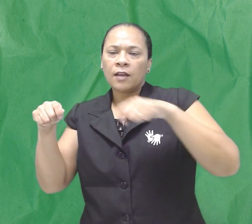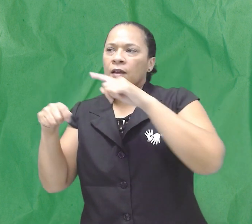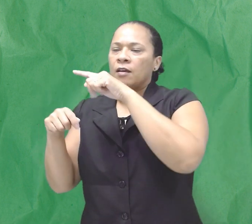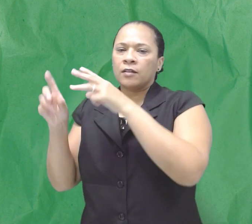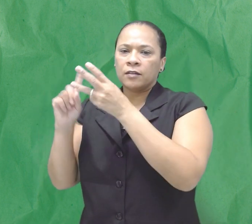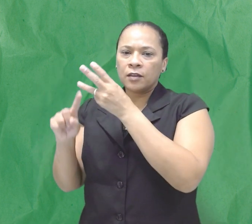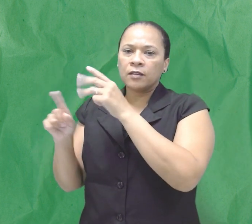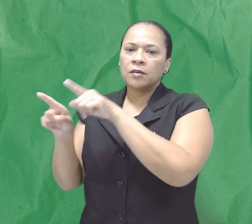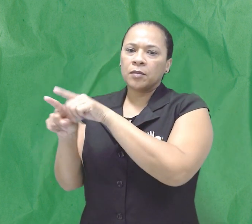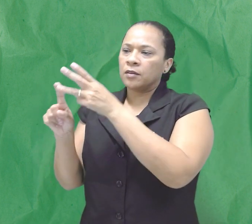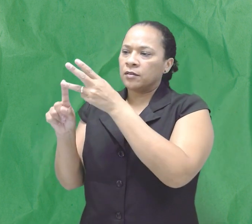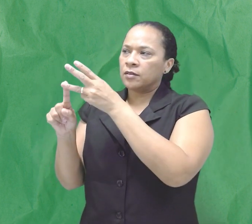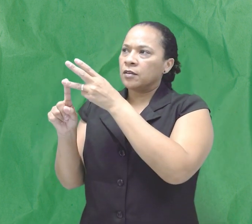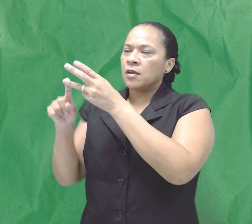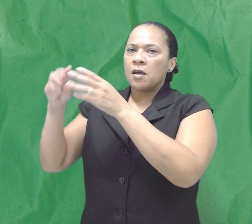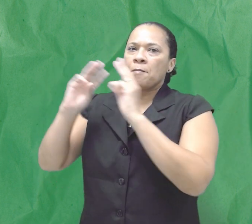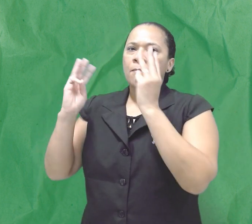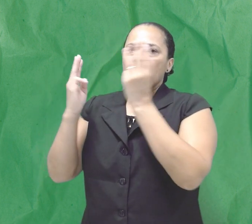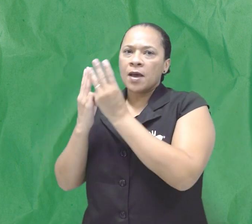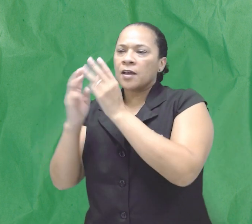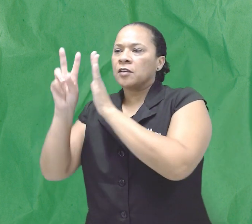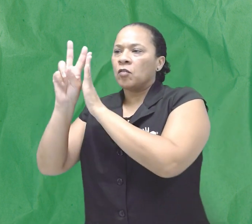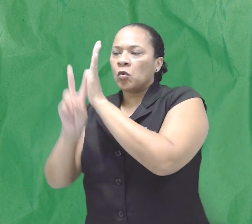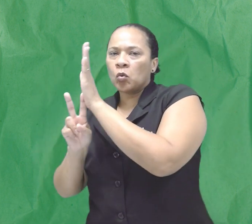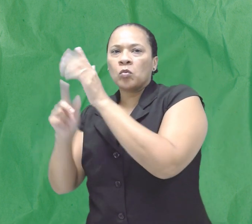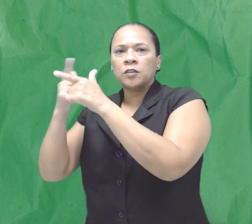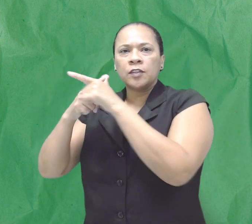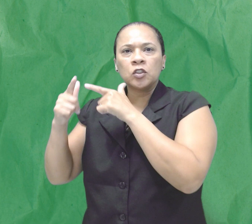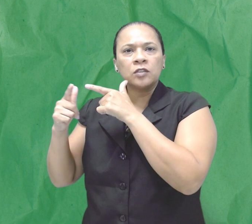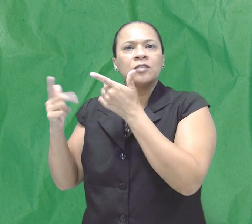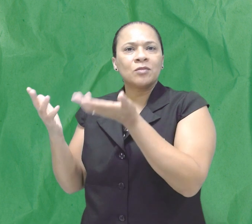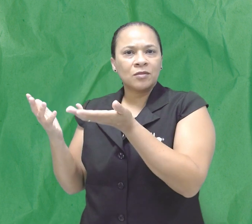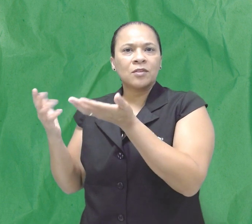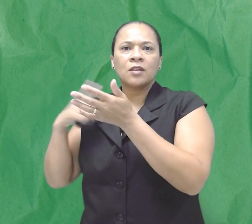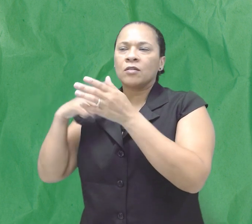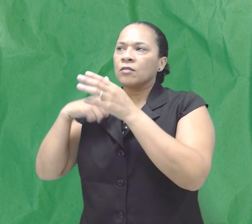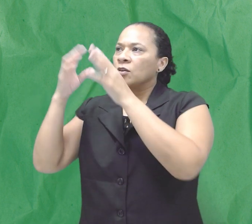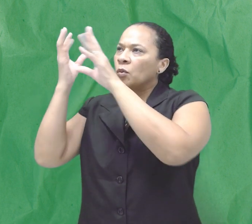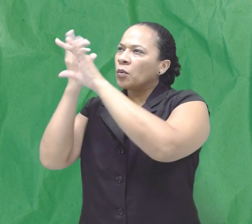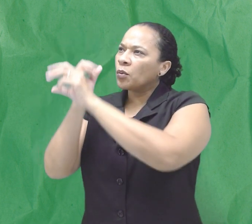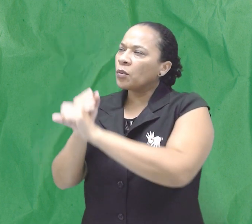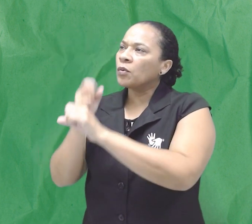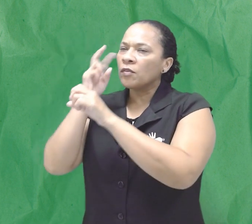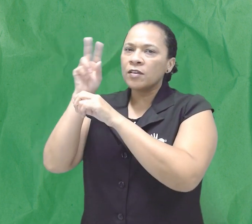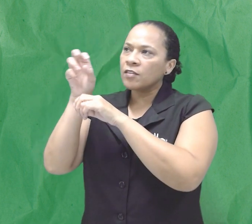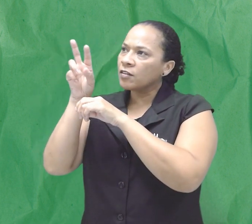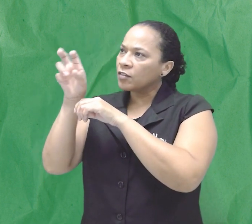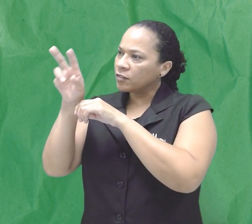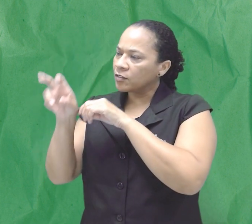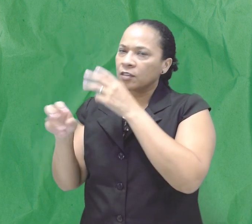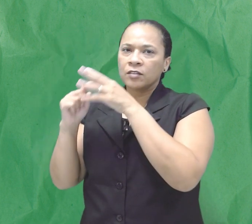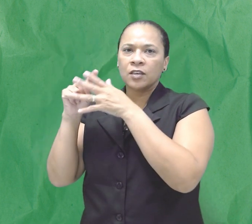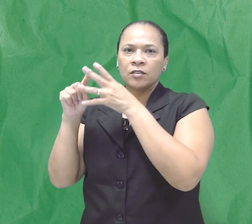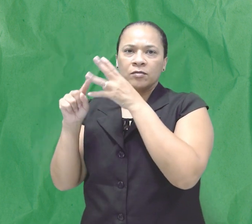também massa do soluto dividido pelo volume da solução, porcentagem massa-volume. Então, e